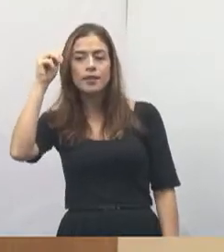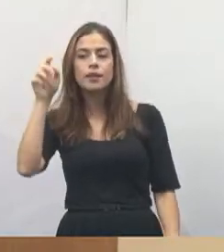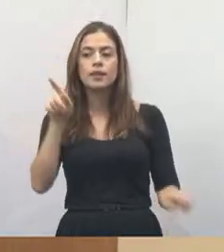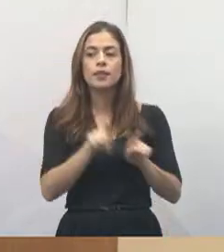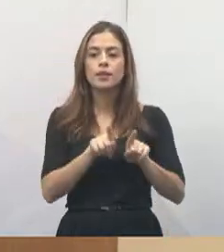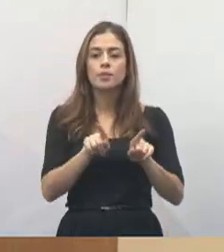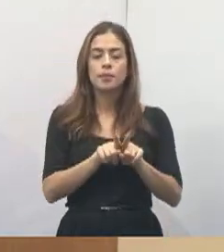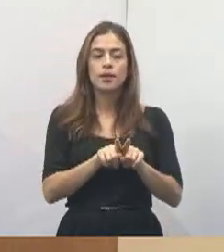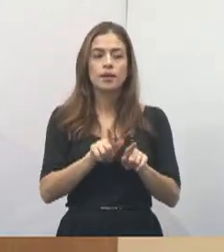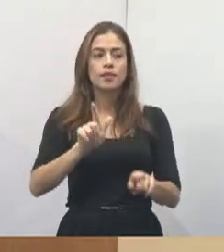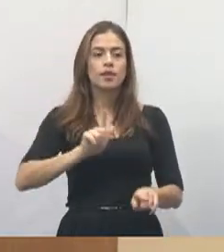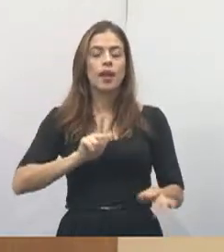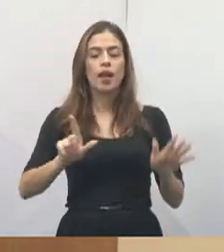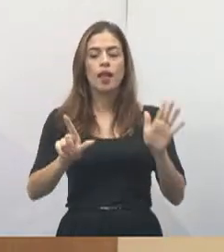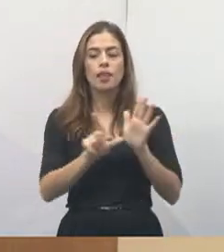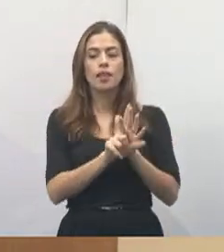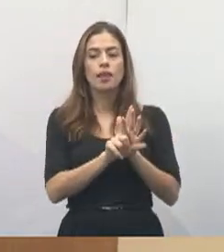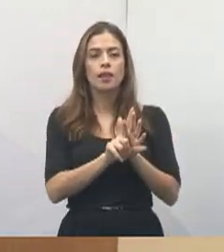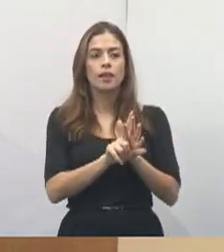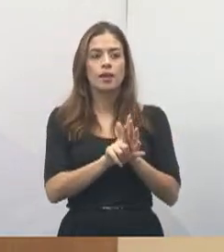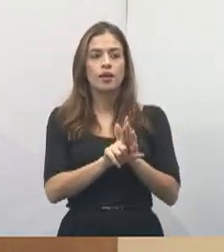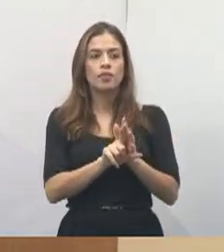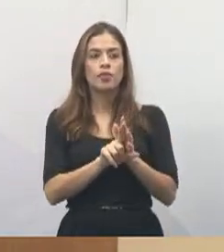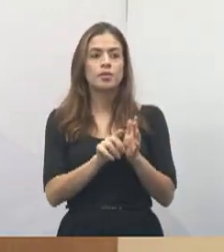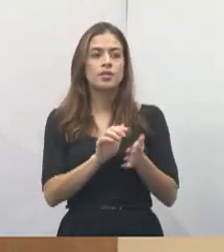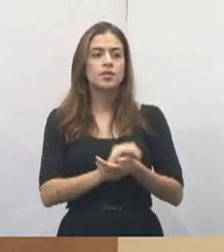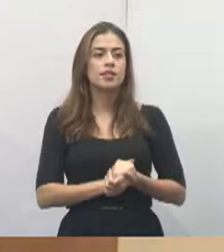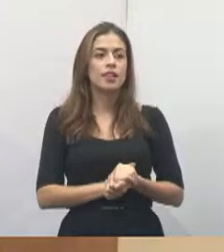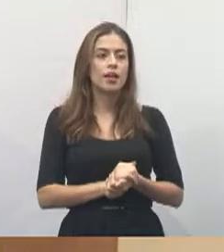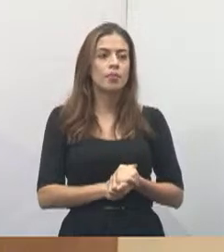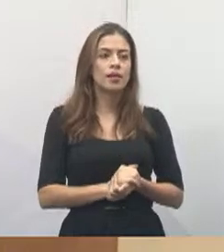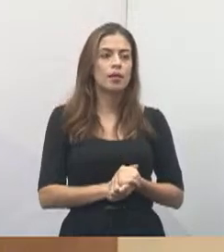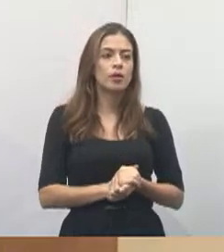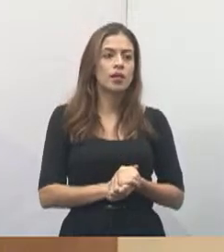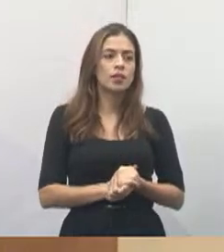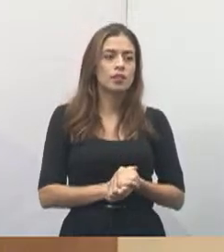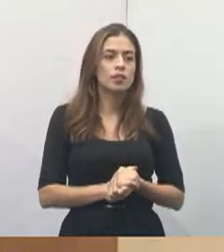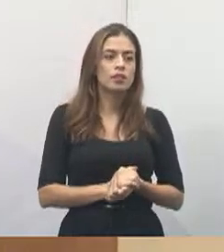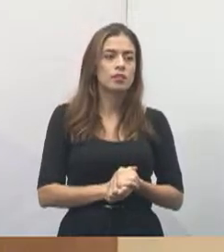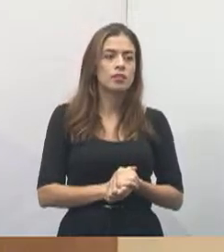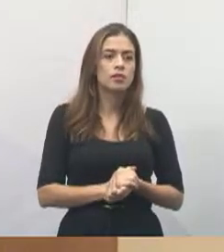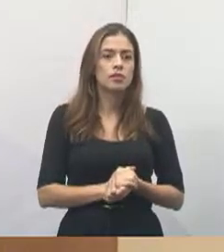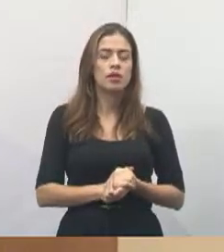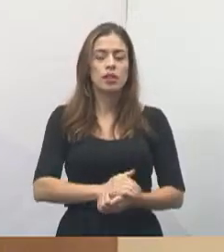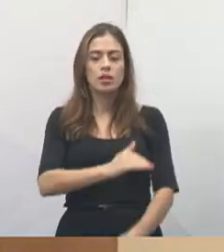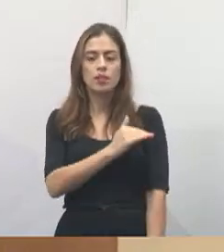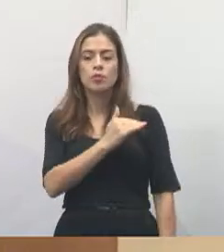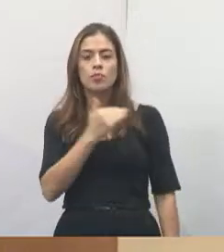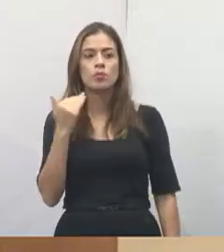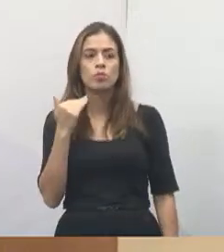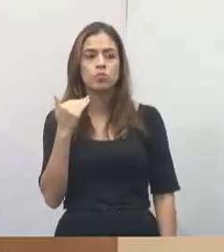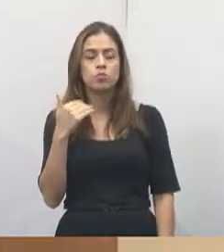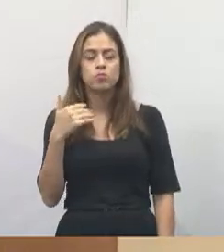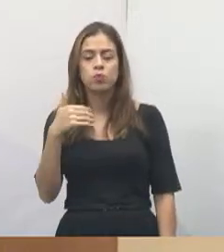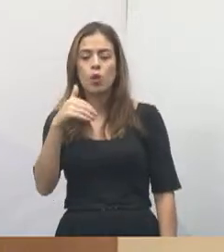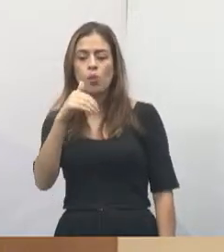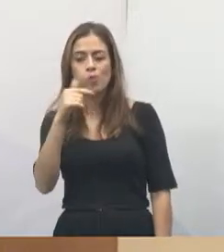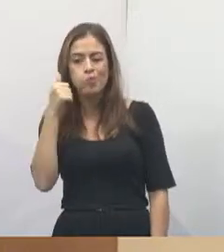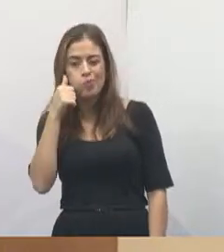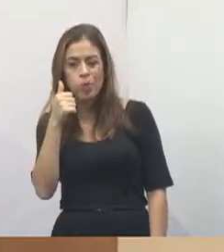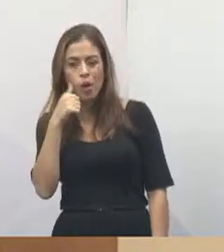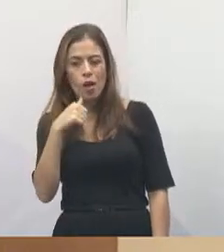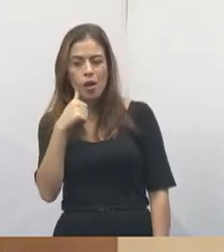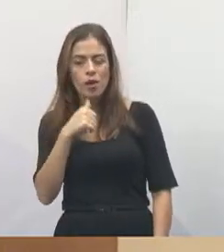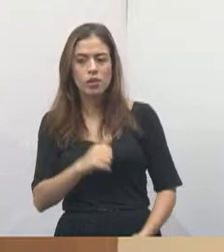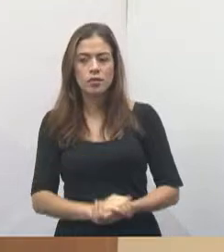do Feminicídio, que tornou hediondo o homicídio. Então, se o homicídio